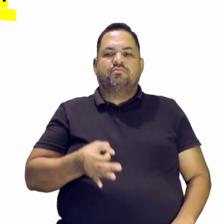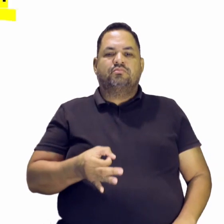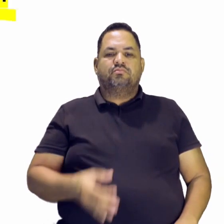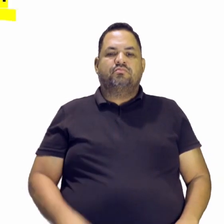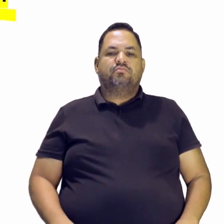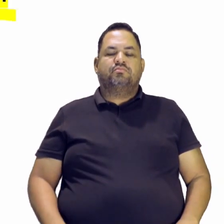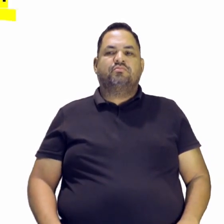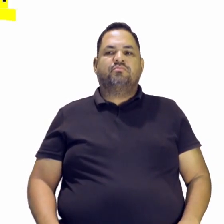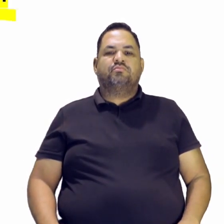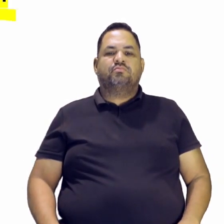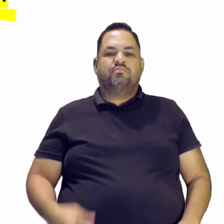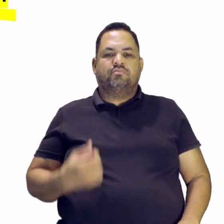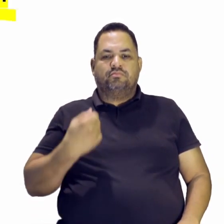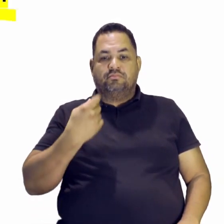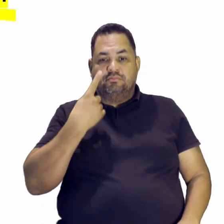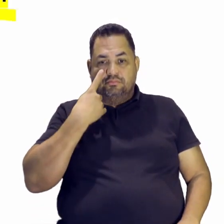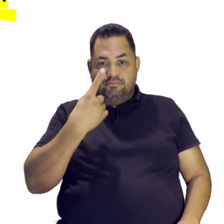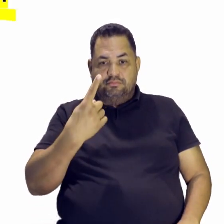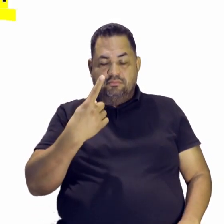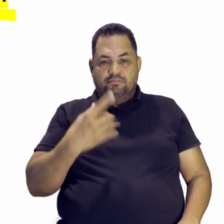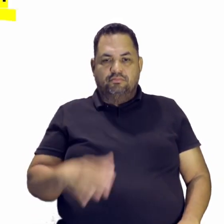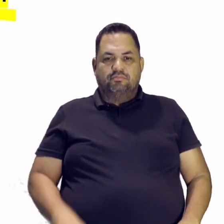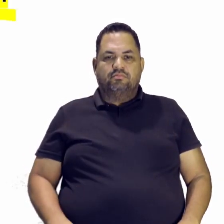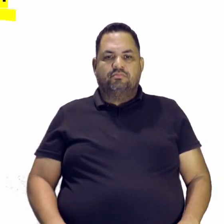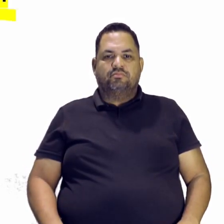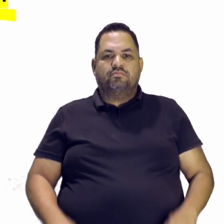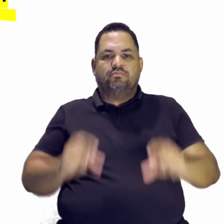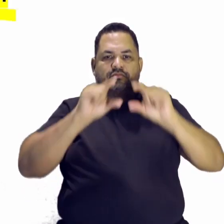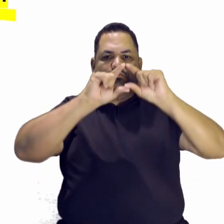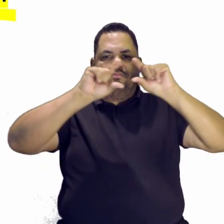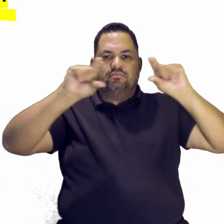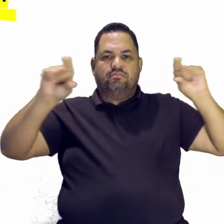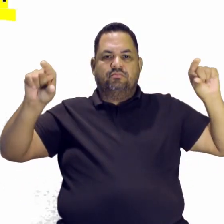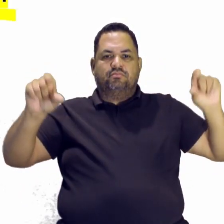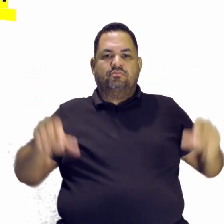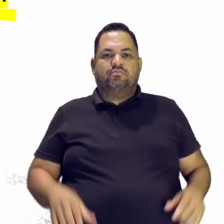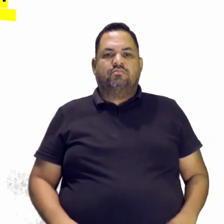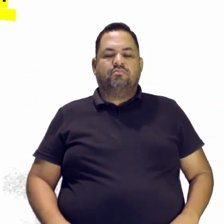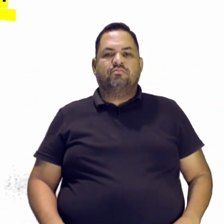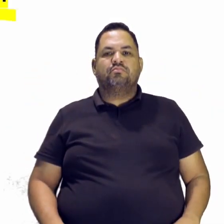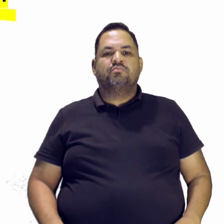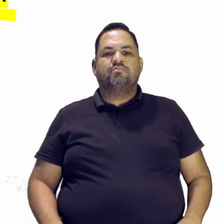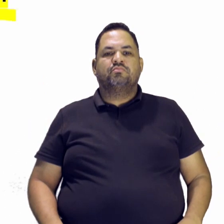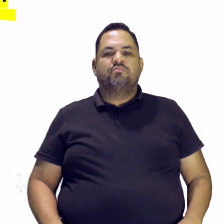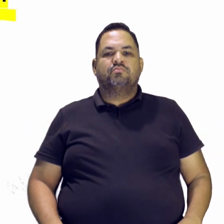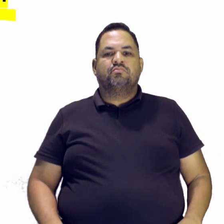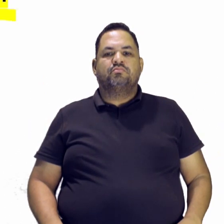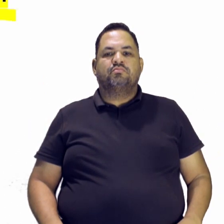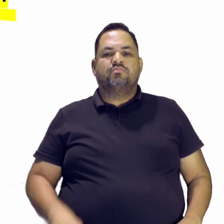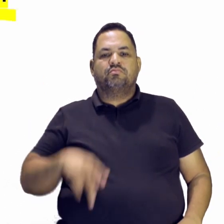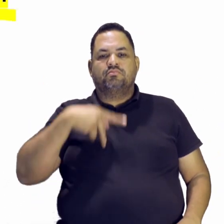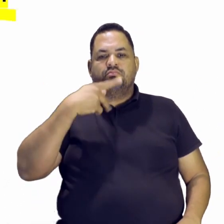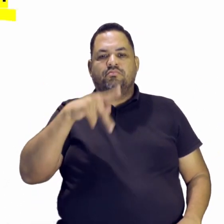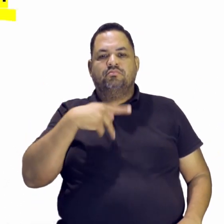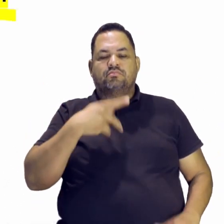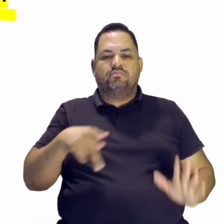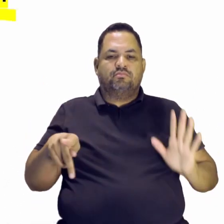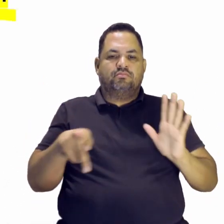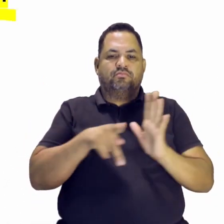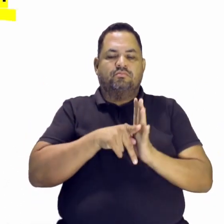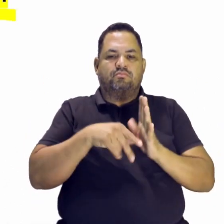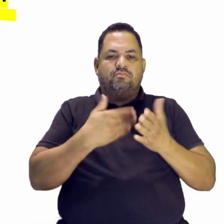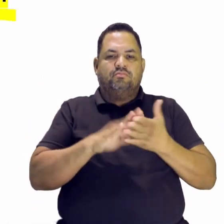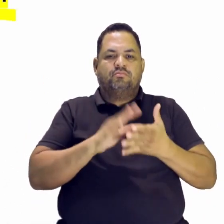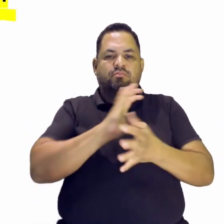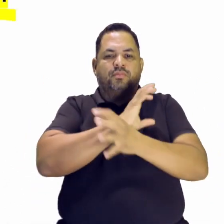tem que observar? Tu tem que observar aqui esse enunciado que está aqui na tarja verde, que fala sobre as propriedades funcionais do músculo